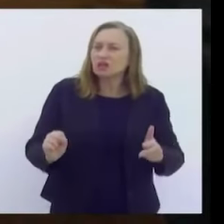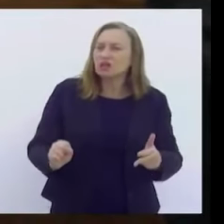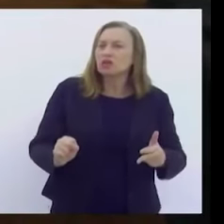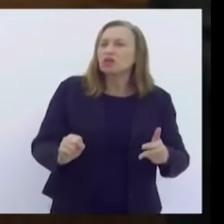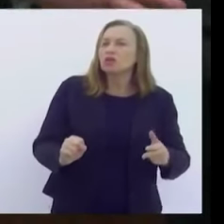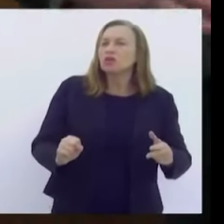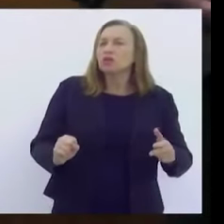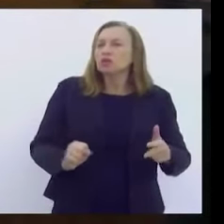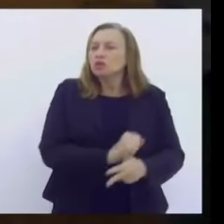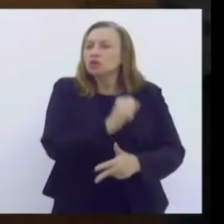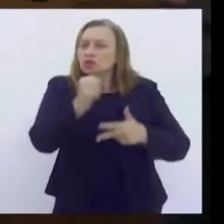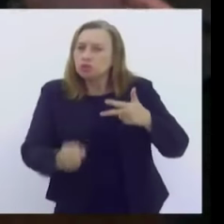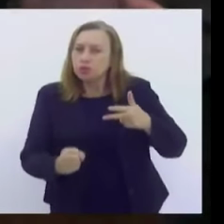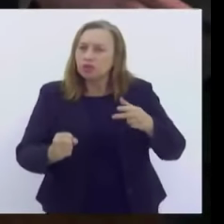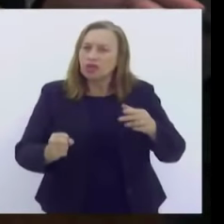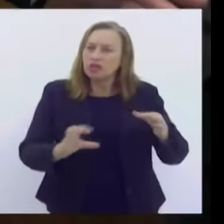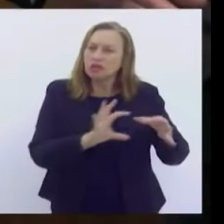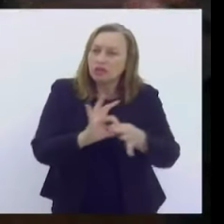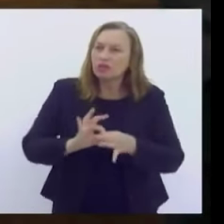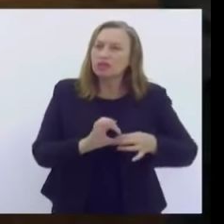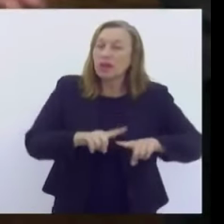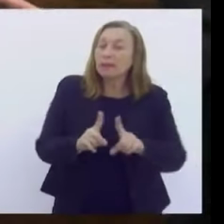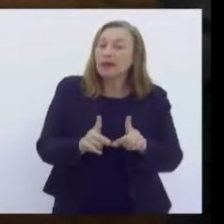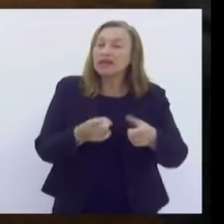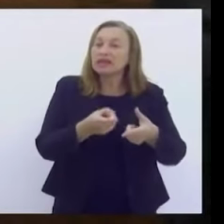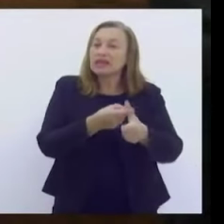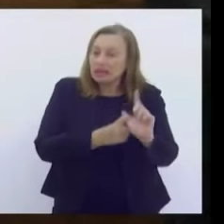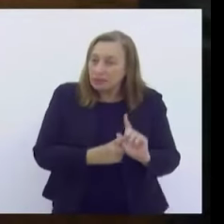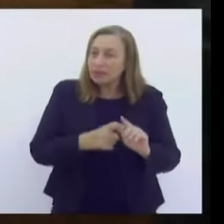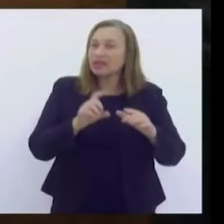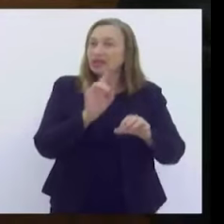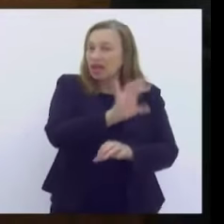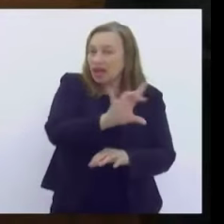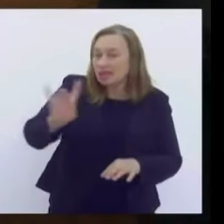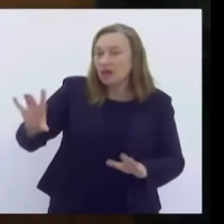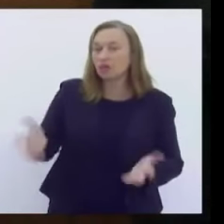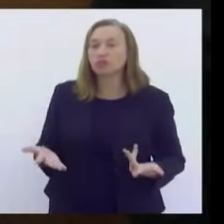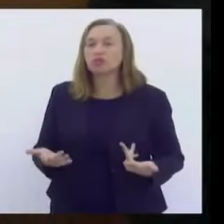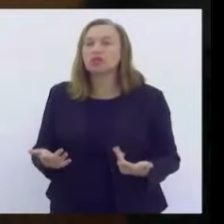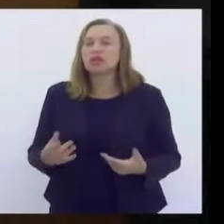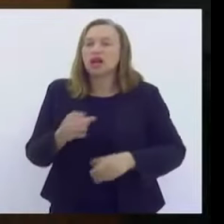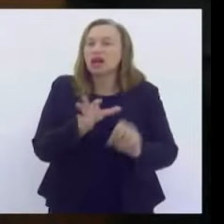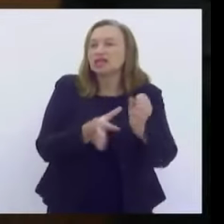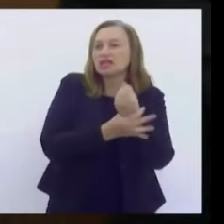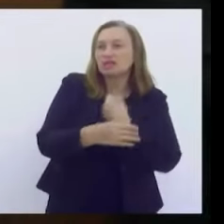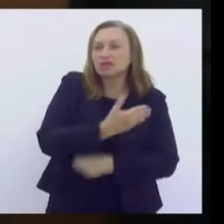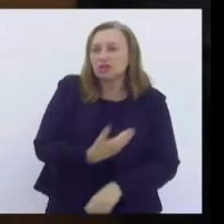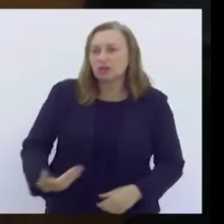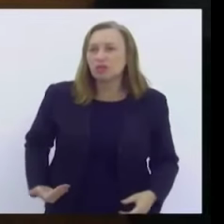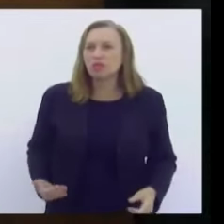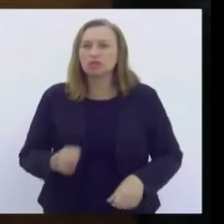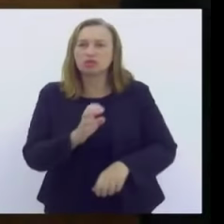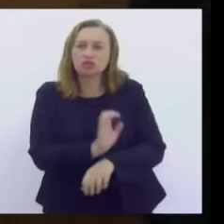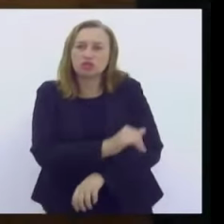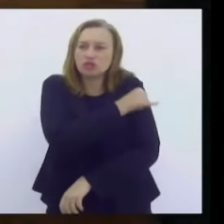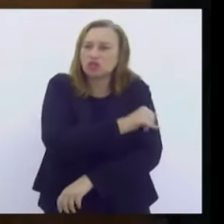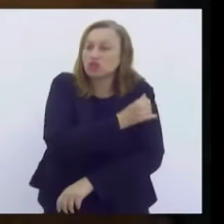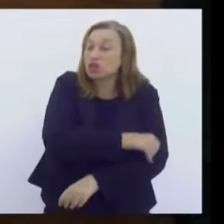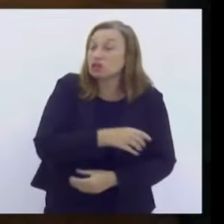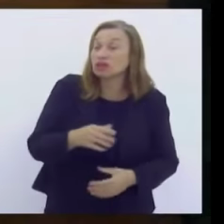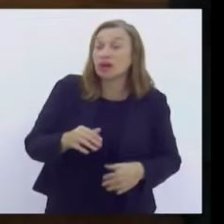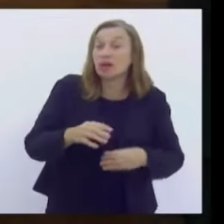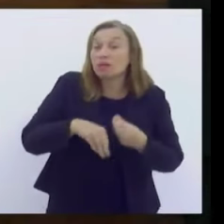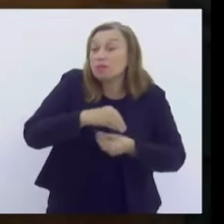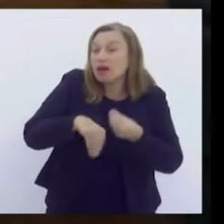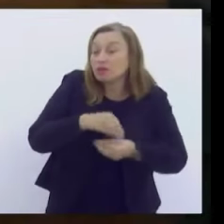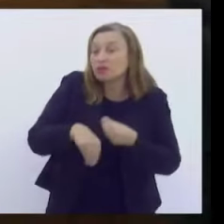harmônicos mas são independentes entre si tá errado tá errado a Segurança Pública do Rio de Janeiro está em colapso Presidente o que tá